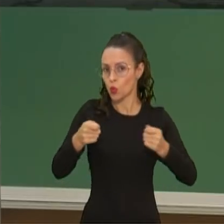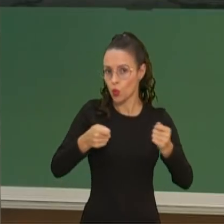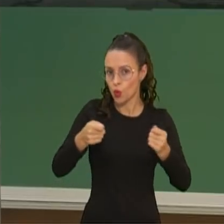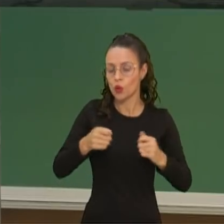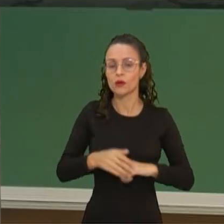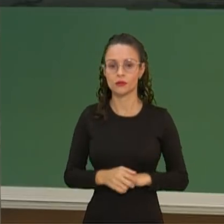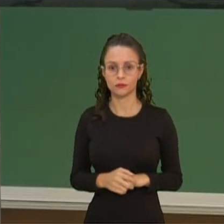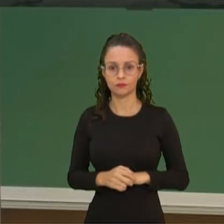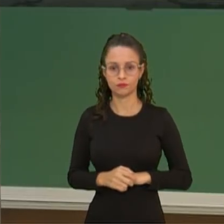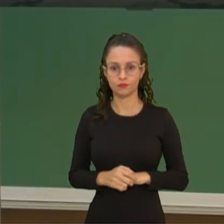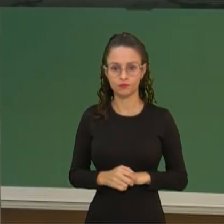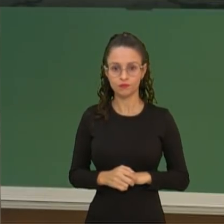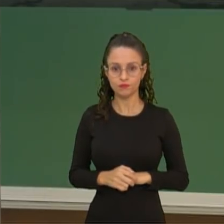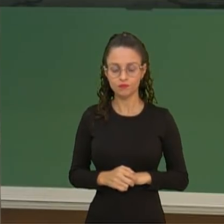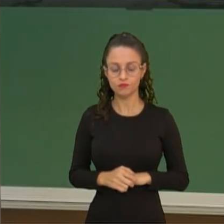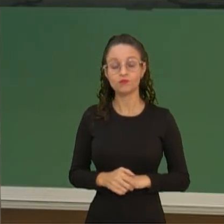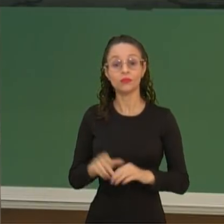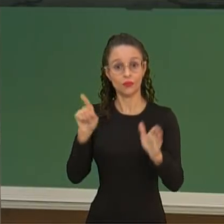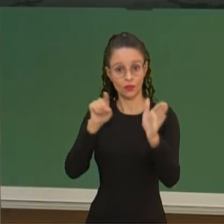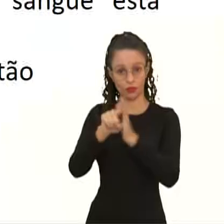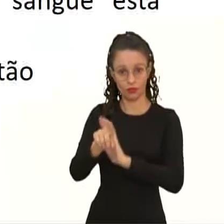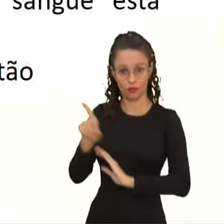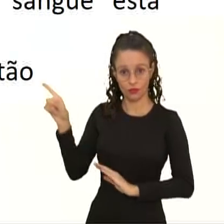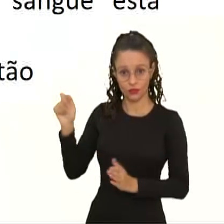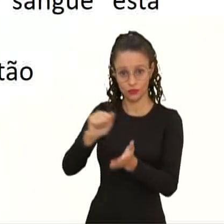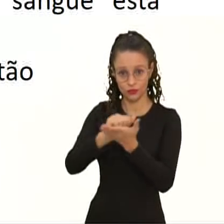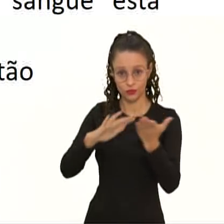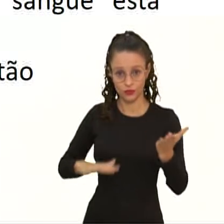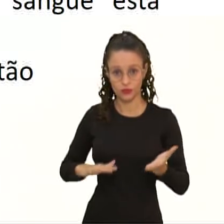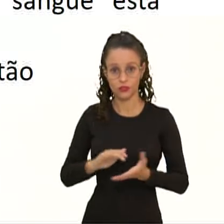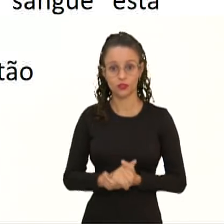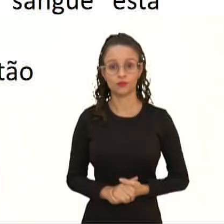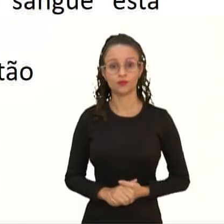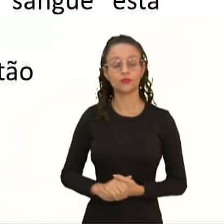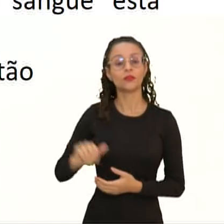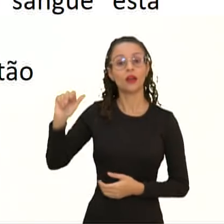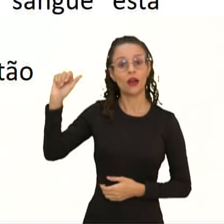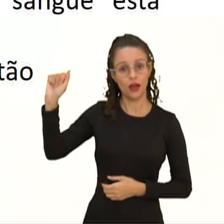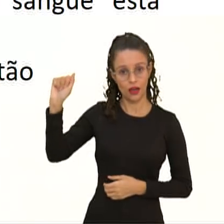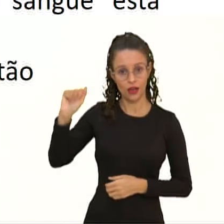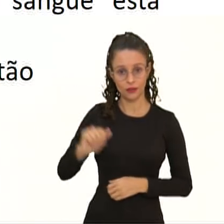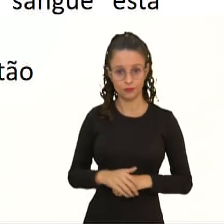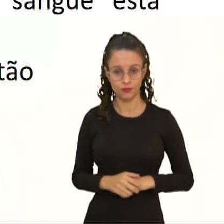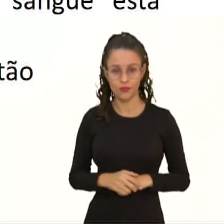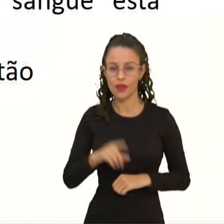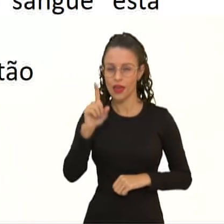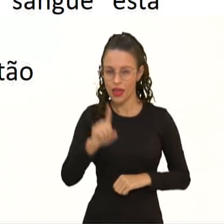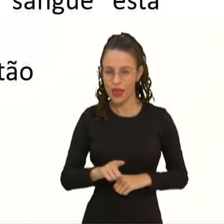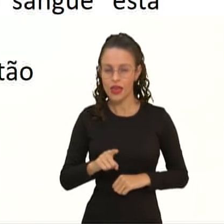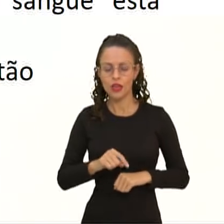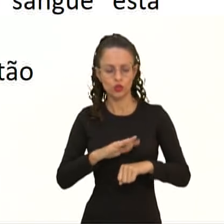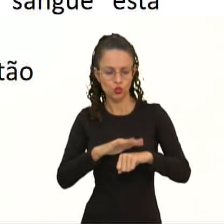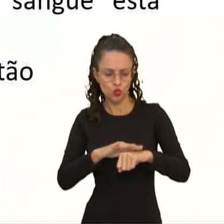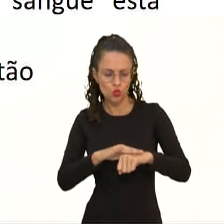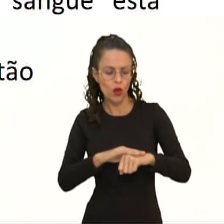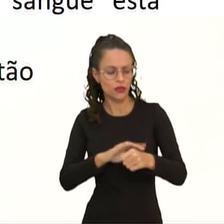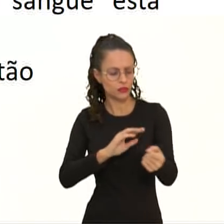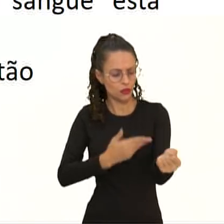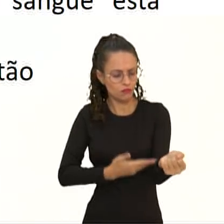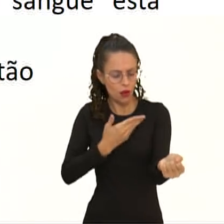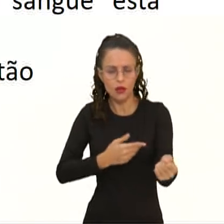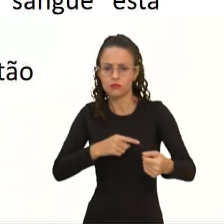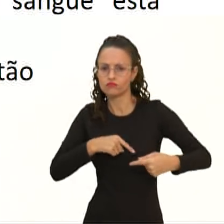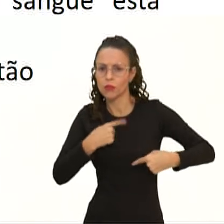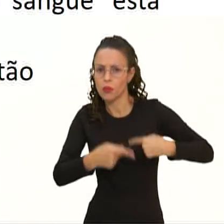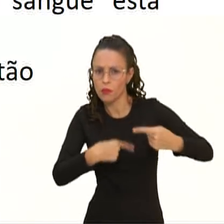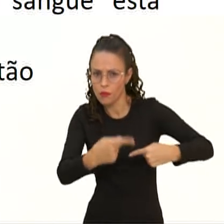E sobre a hipertensão, temos um quiz aqui. A alternativa A, ela é uma doença crônica, uma doença, né, que persiste, que fica